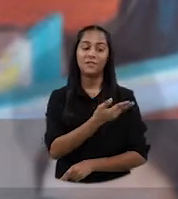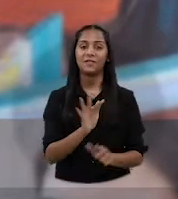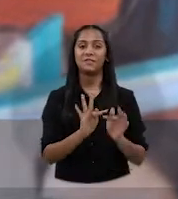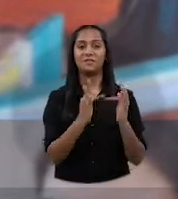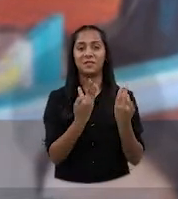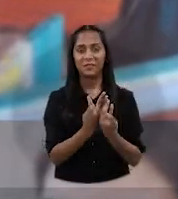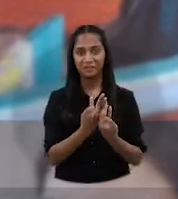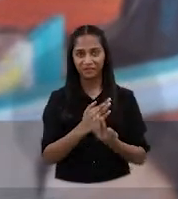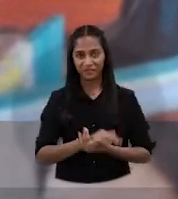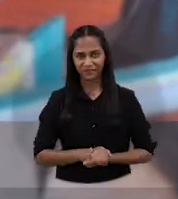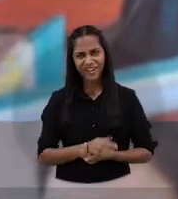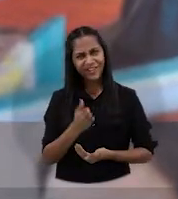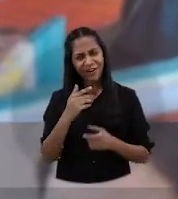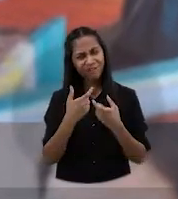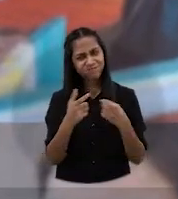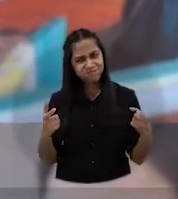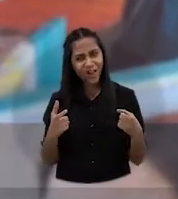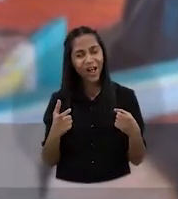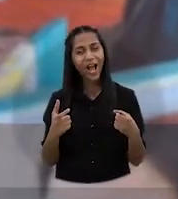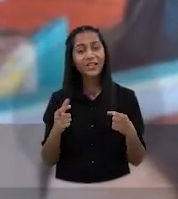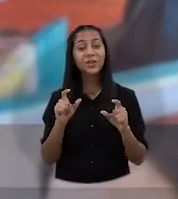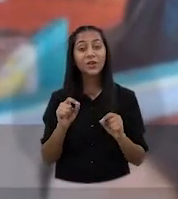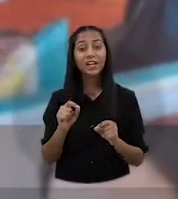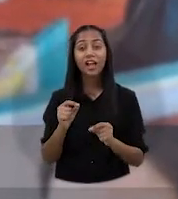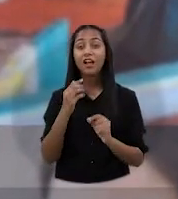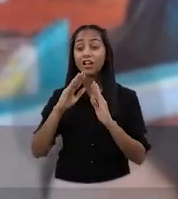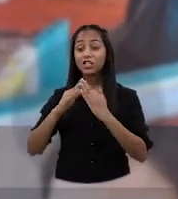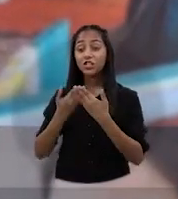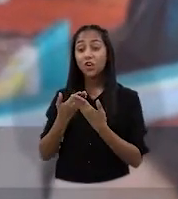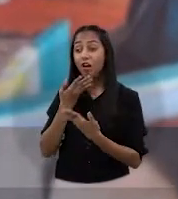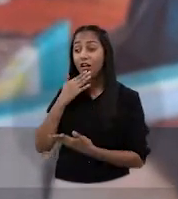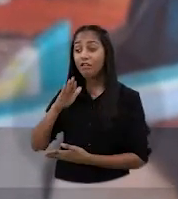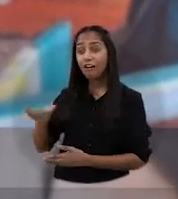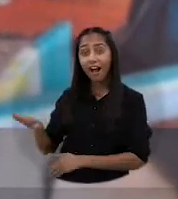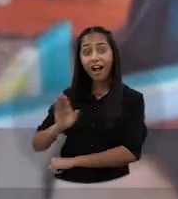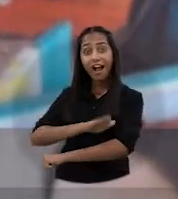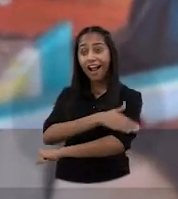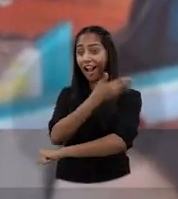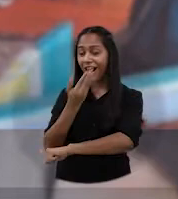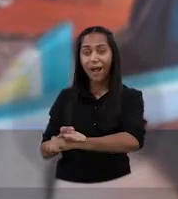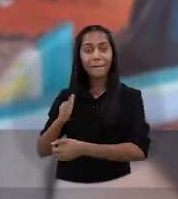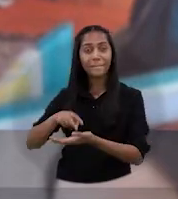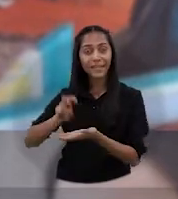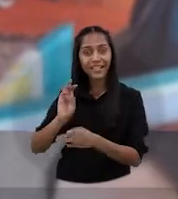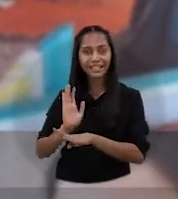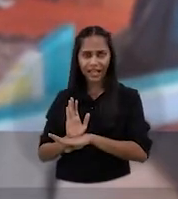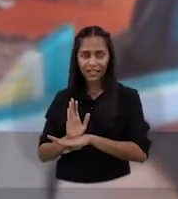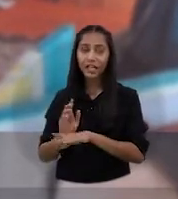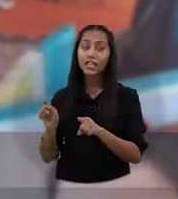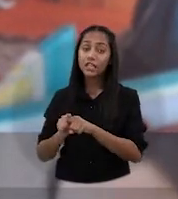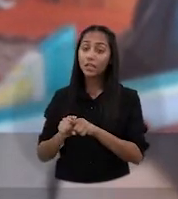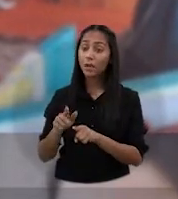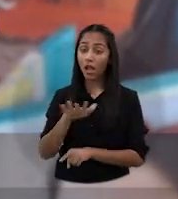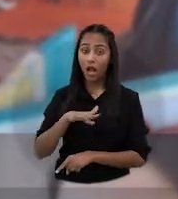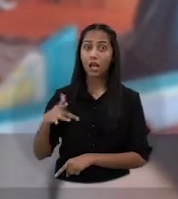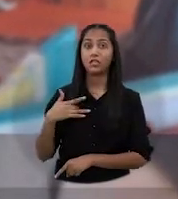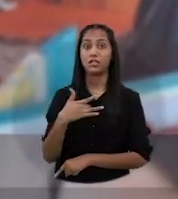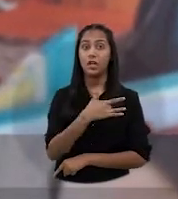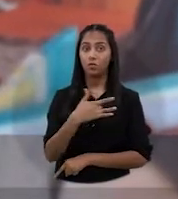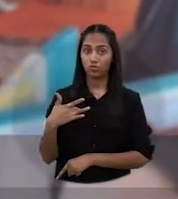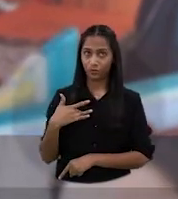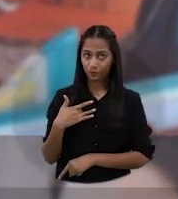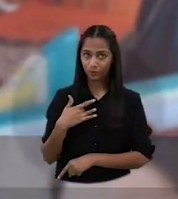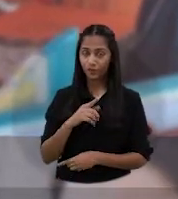renda dessas famílias. Vamos ampliar a oferta de creches em tempo integral e assistência à